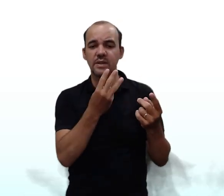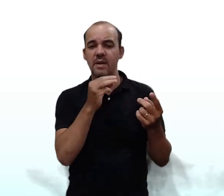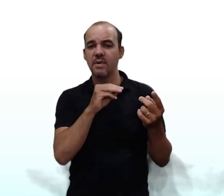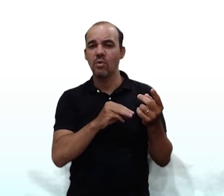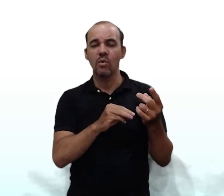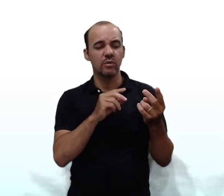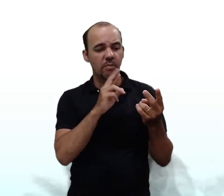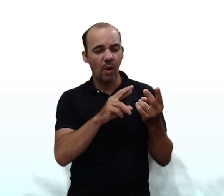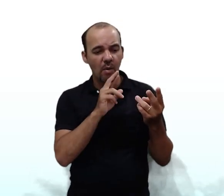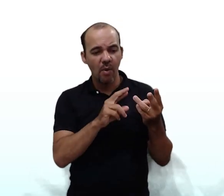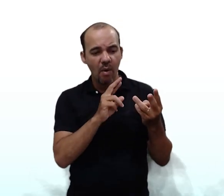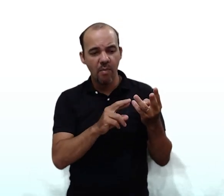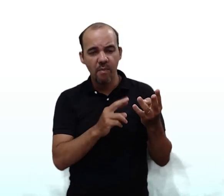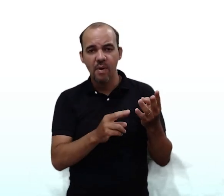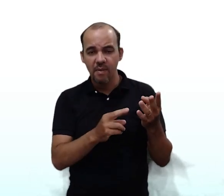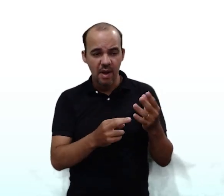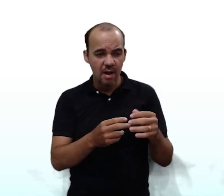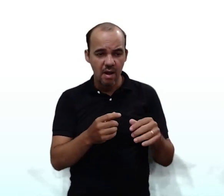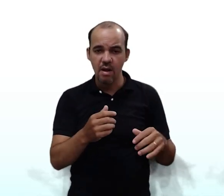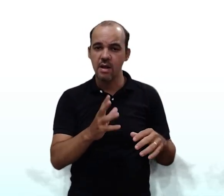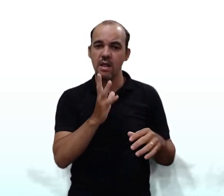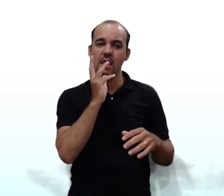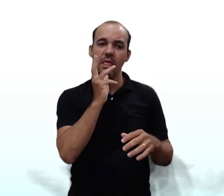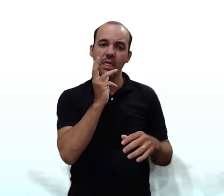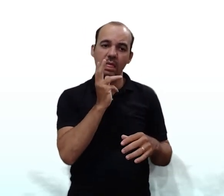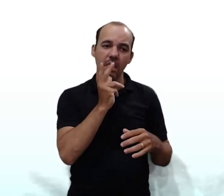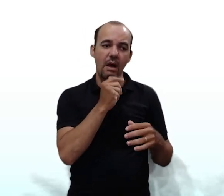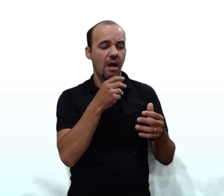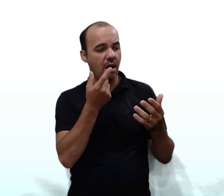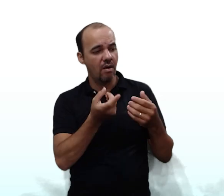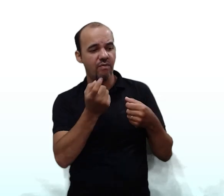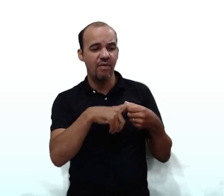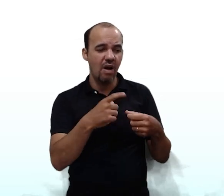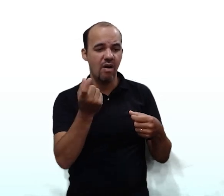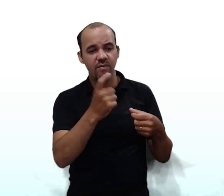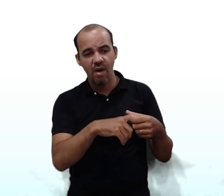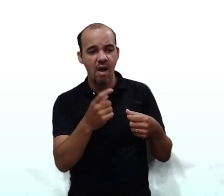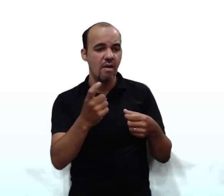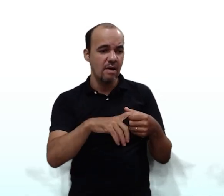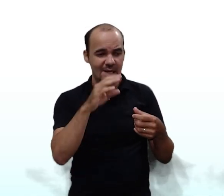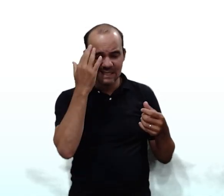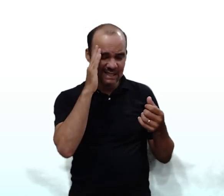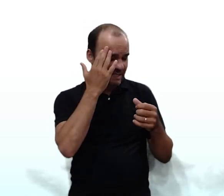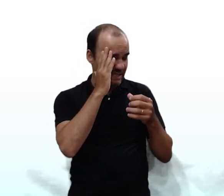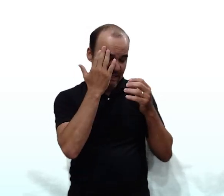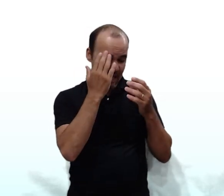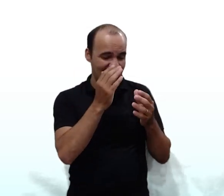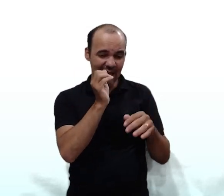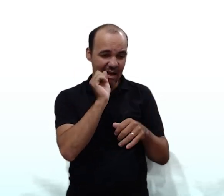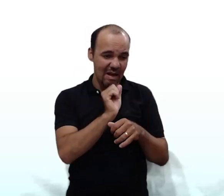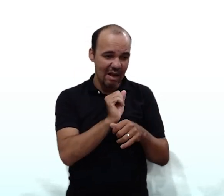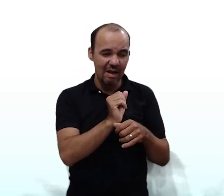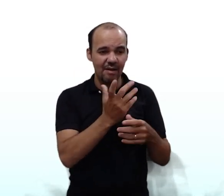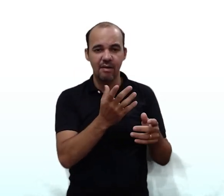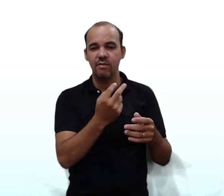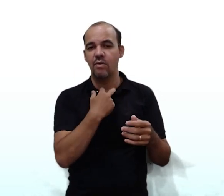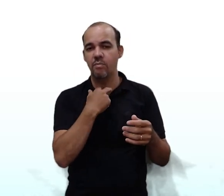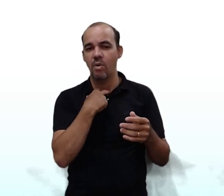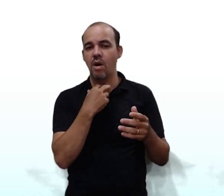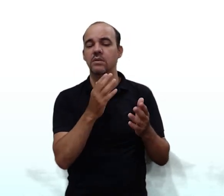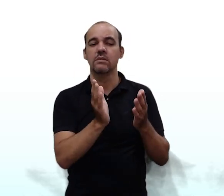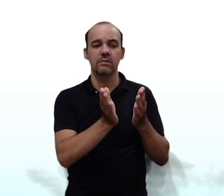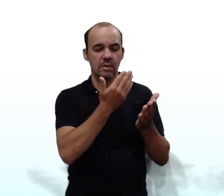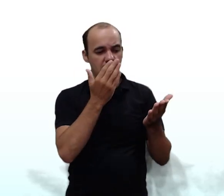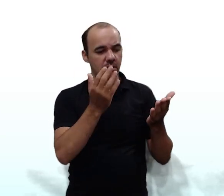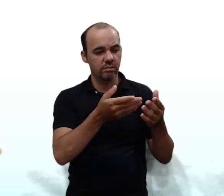todinho ali tentando ler, reler várias vezes sem entender nada. Se não entendeu nada, minha gente, avança para a próxima questão. E como eu te disse, você pode